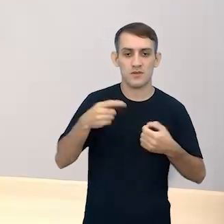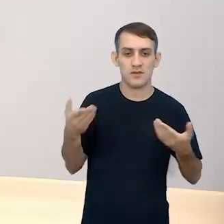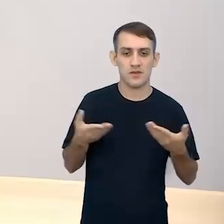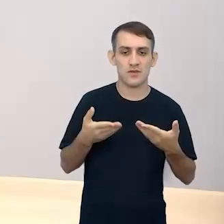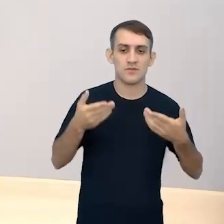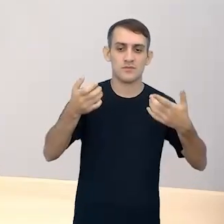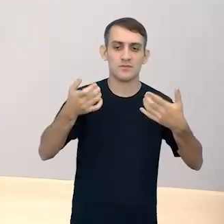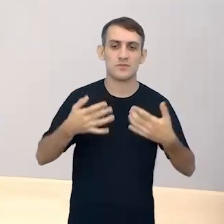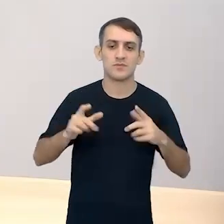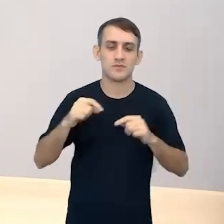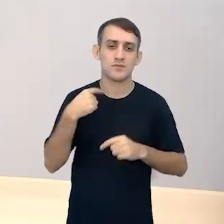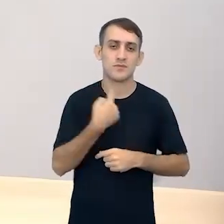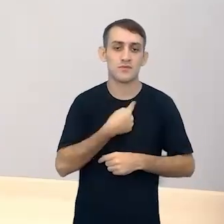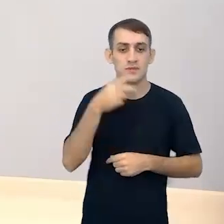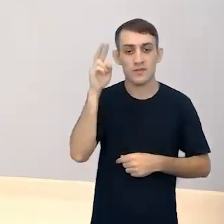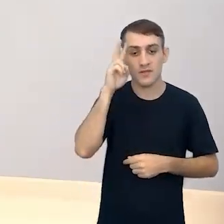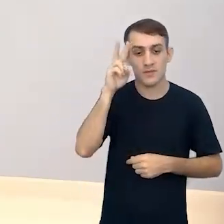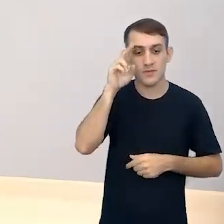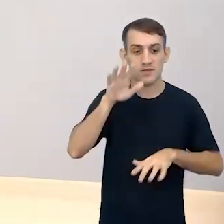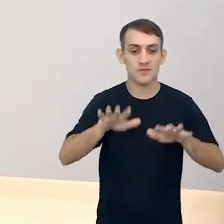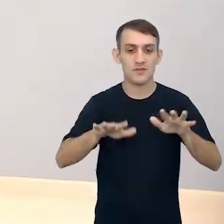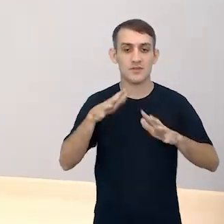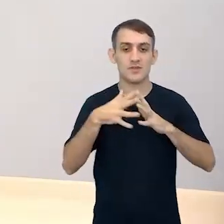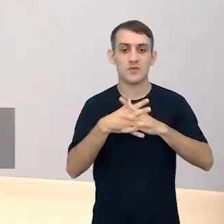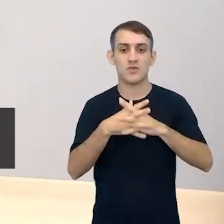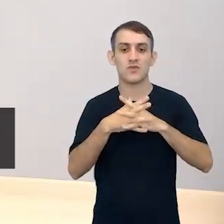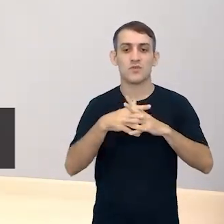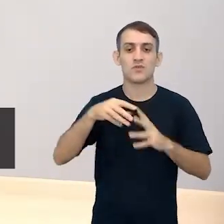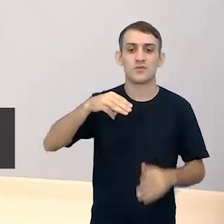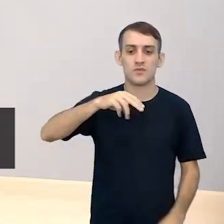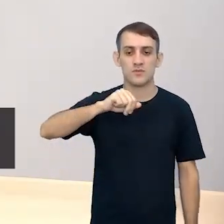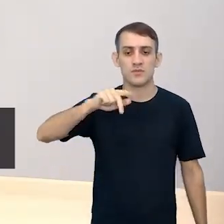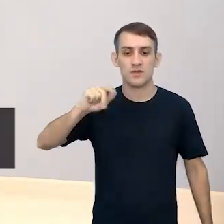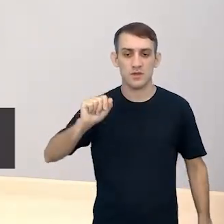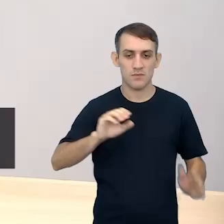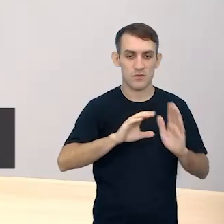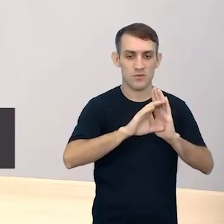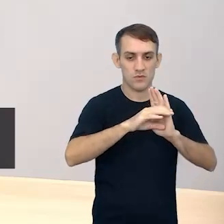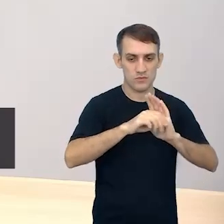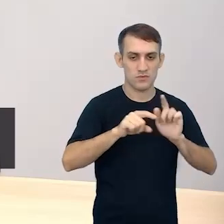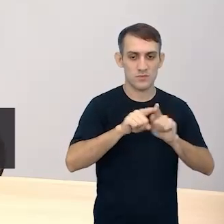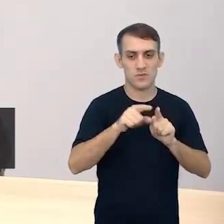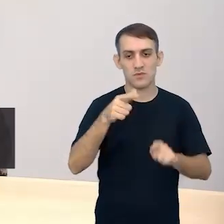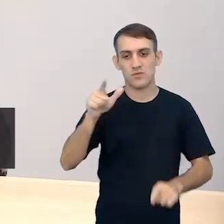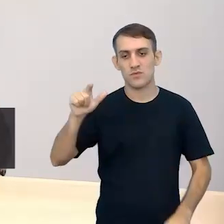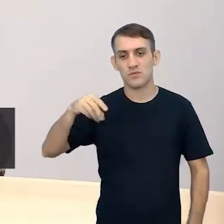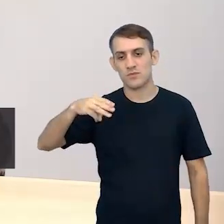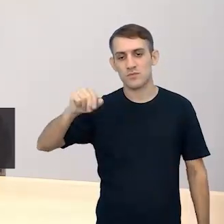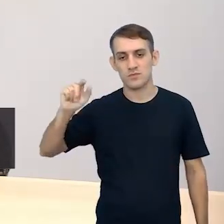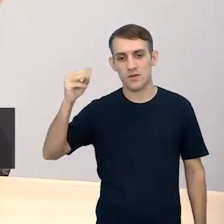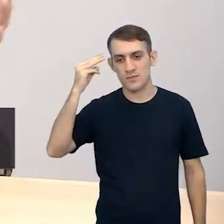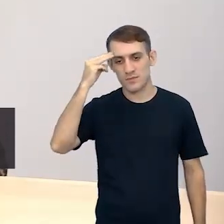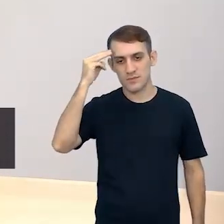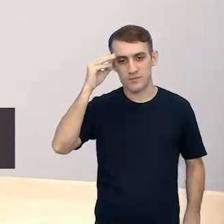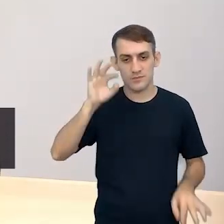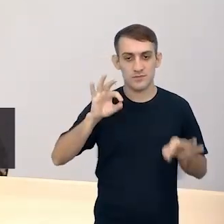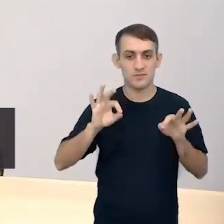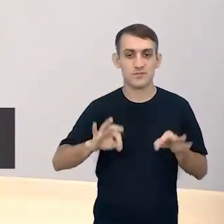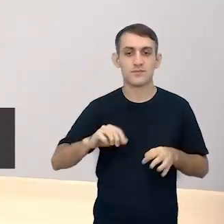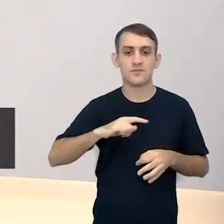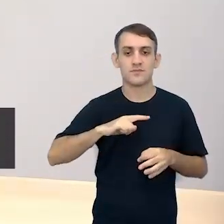adiante, mas lembrando que às vezes também se confunde muito o mapa conceitual com o mapa mental. Né? E